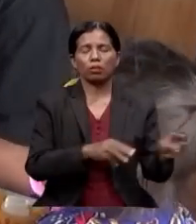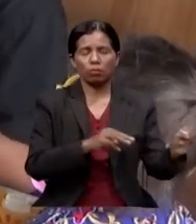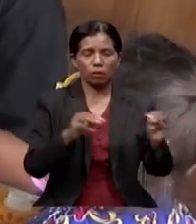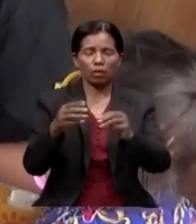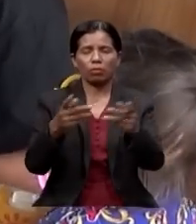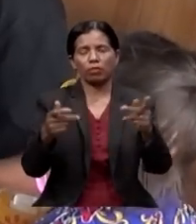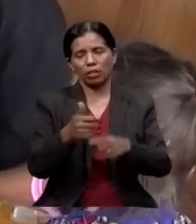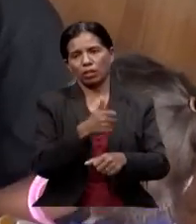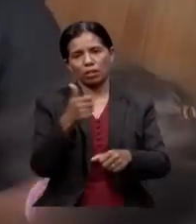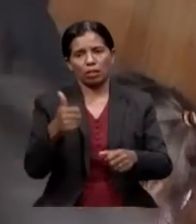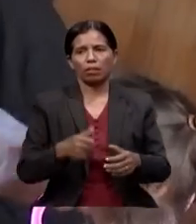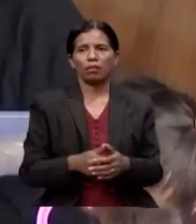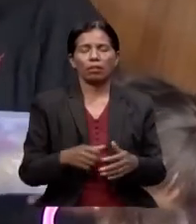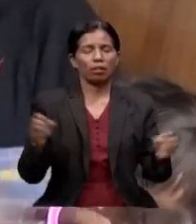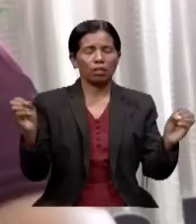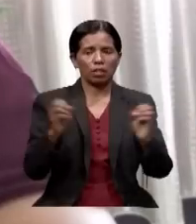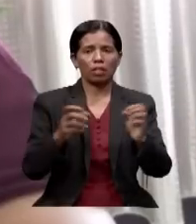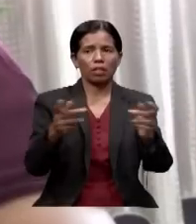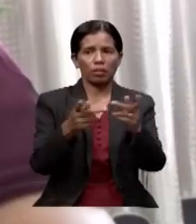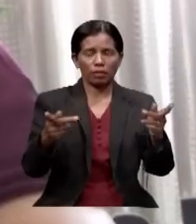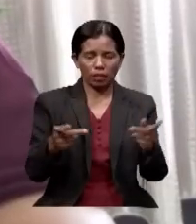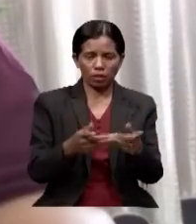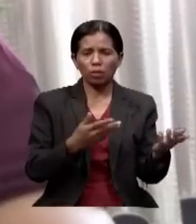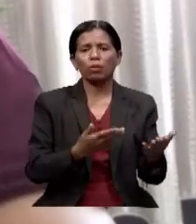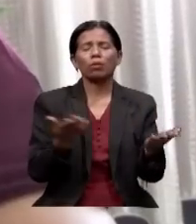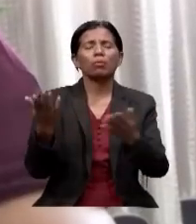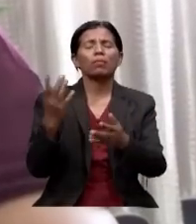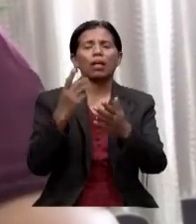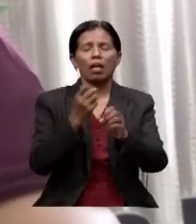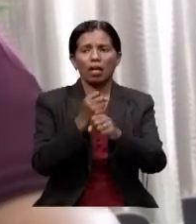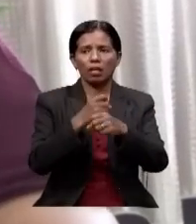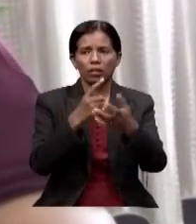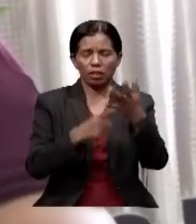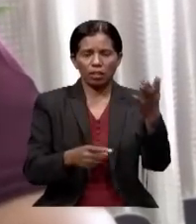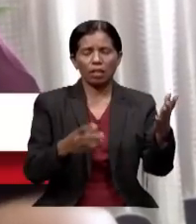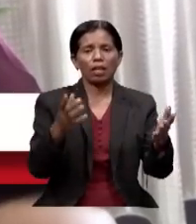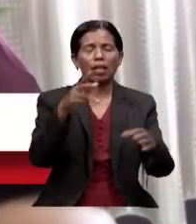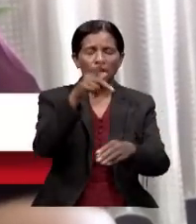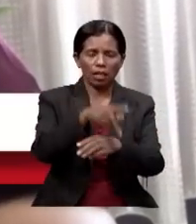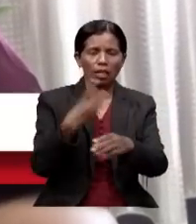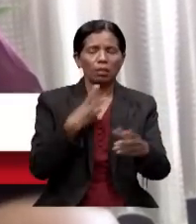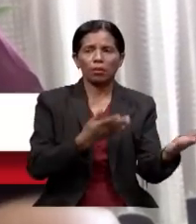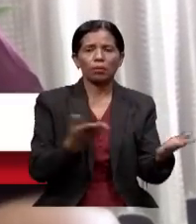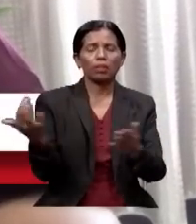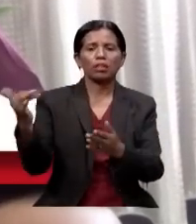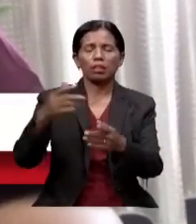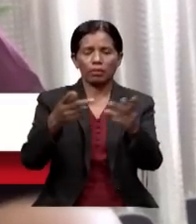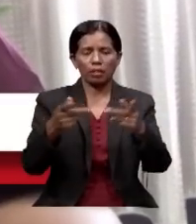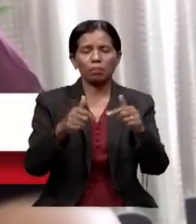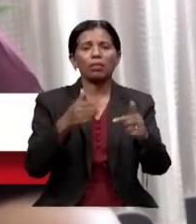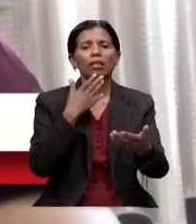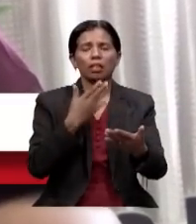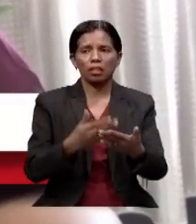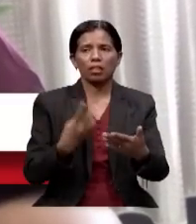seguro. Laia campo de batalha na malori ban balsera bekala ami mobiliza sira usi fatin maini dia kela.